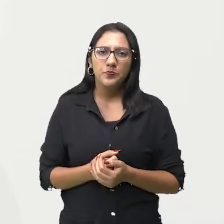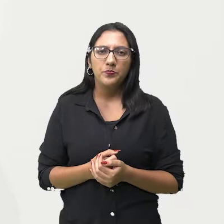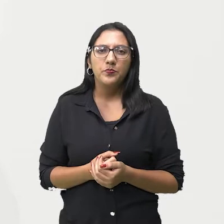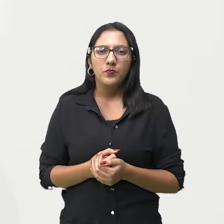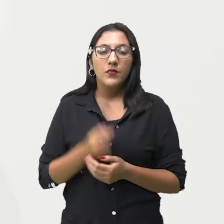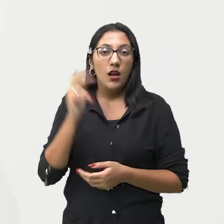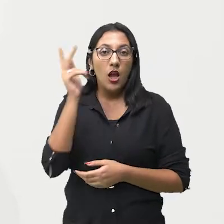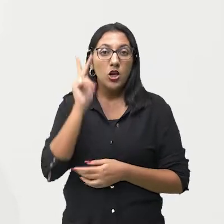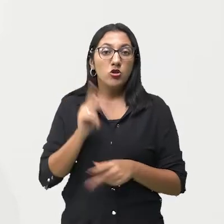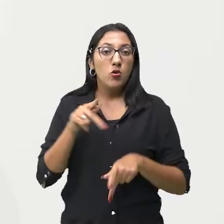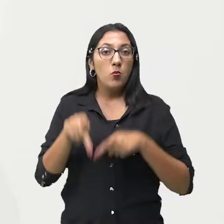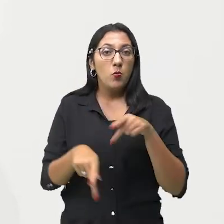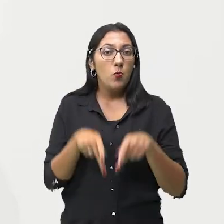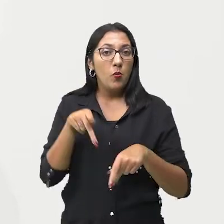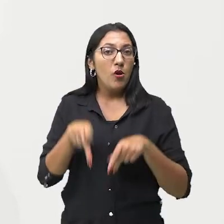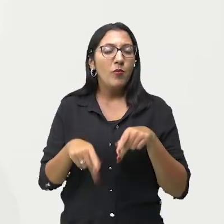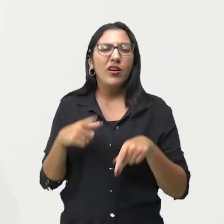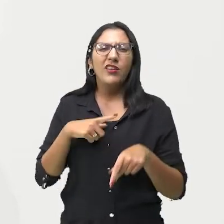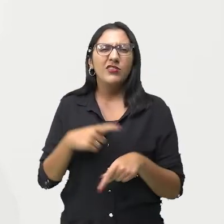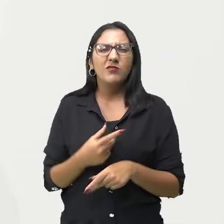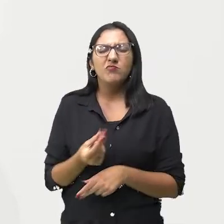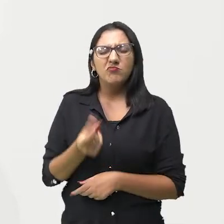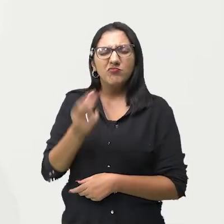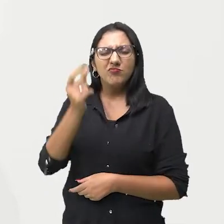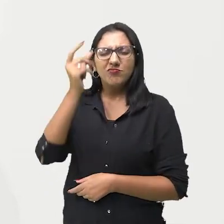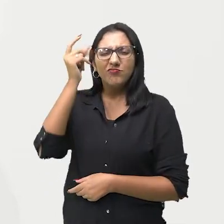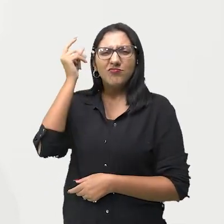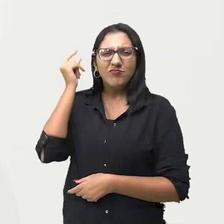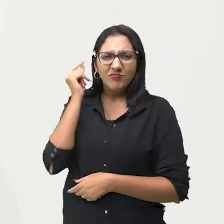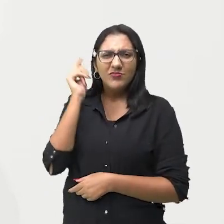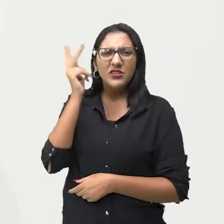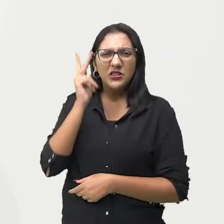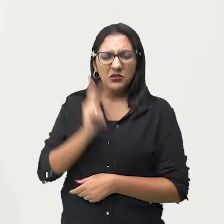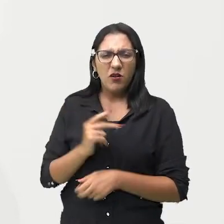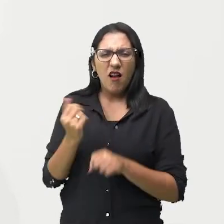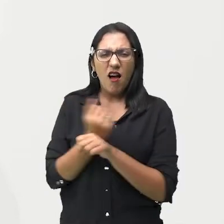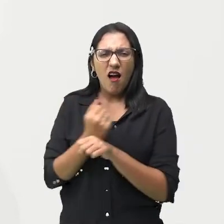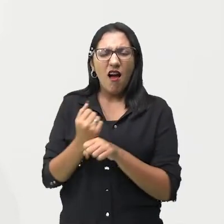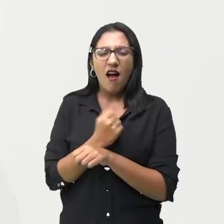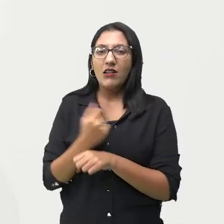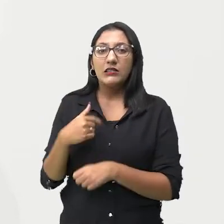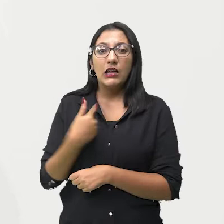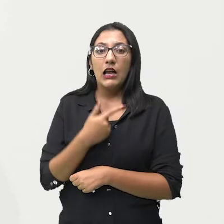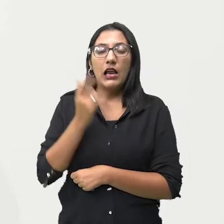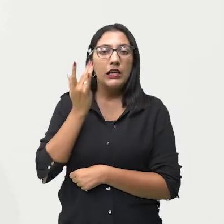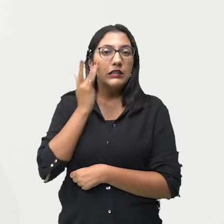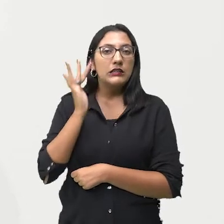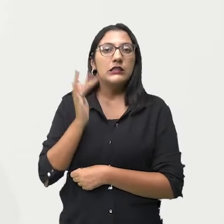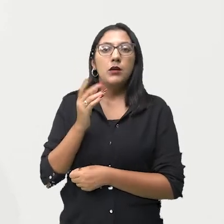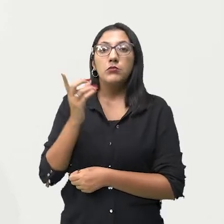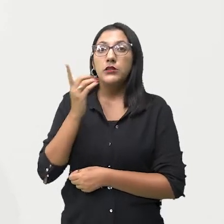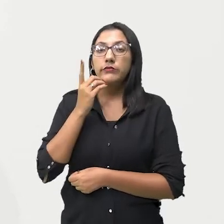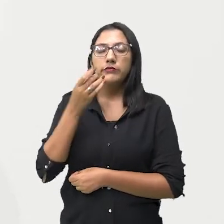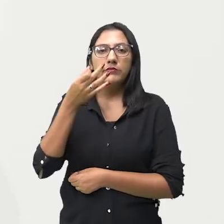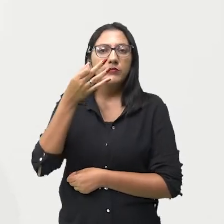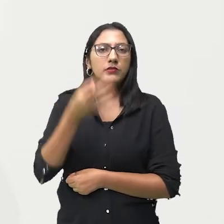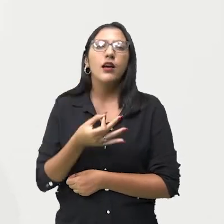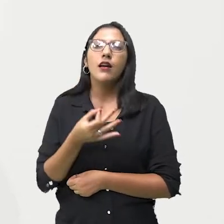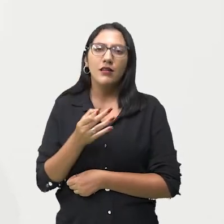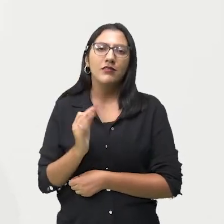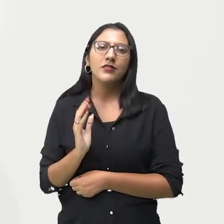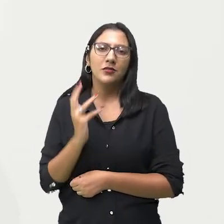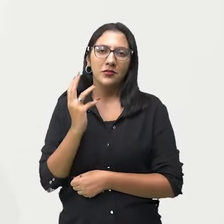conto popular vai contar histórias antigas. Histórias tão antigas que a gente não sabe nem foi quando elas aconteceram